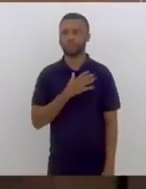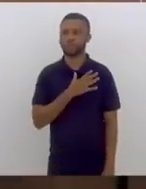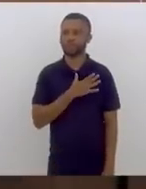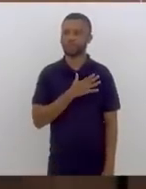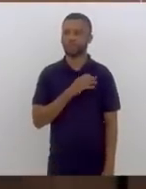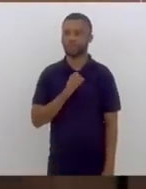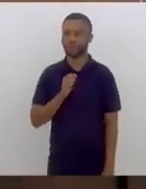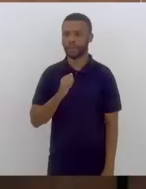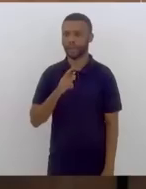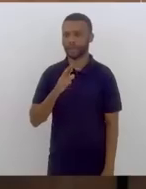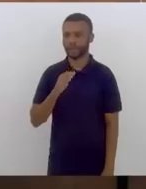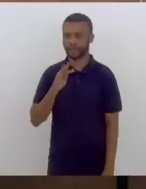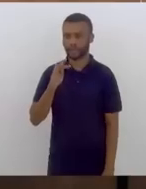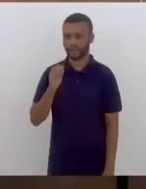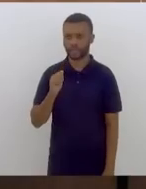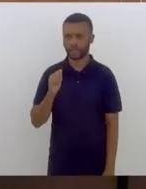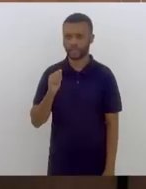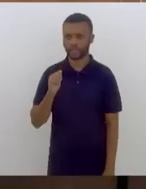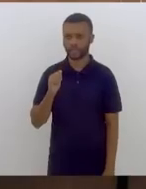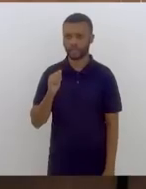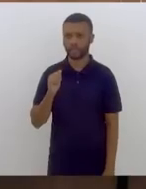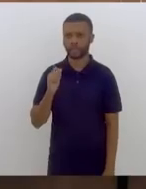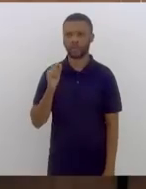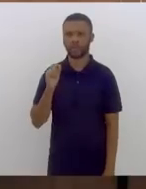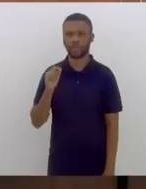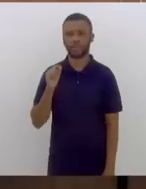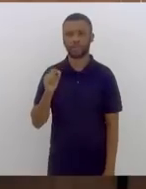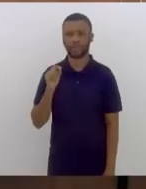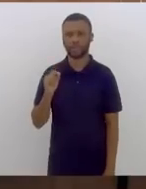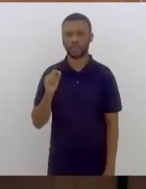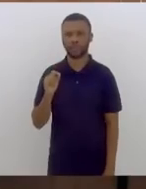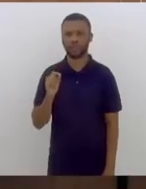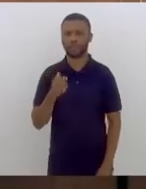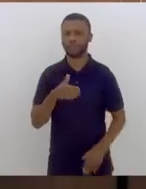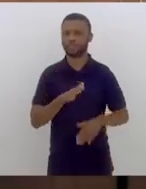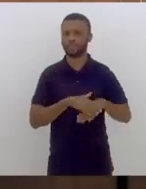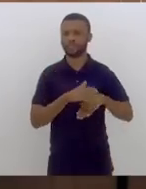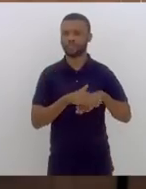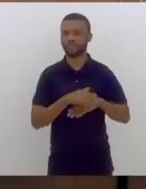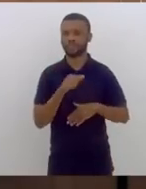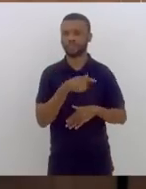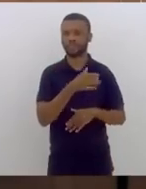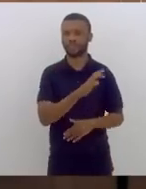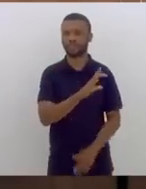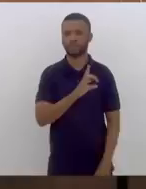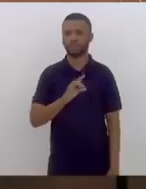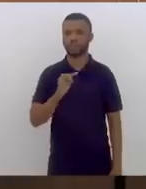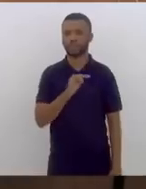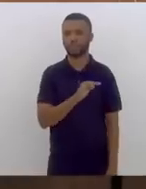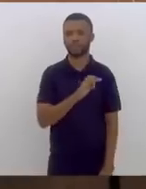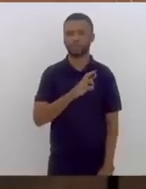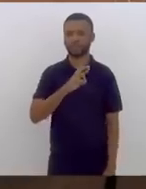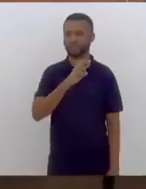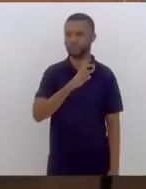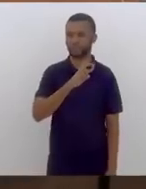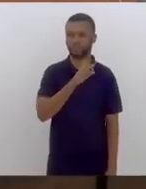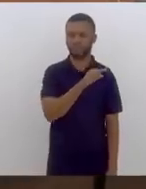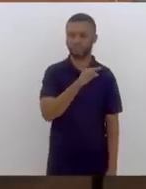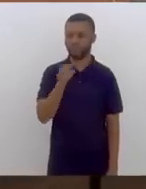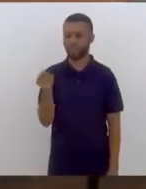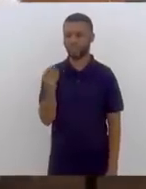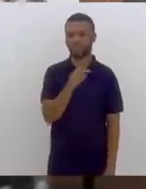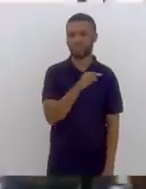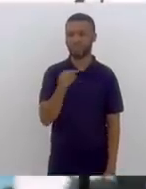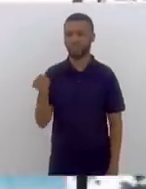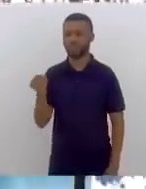a nota de publicação em boletim é a corregedoria ou seja um joga para o outro